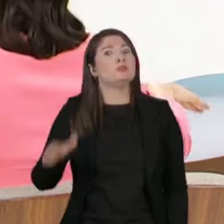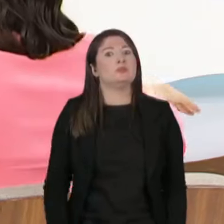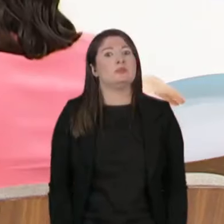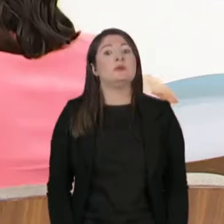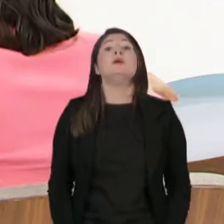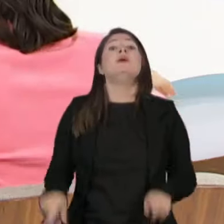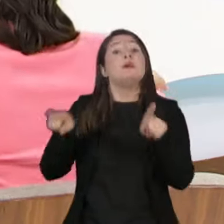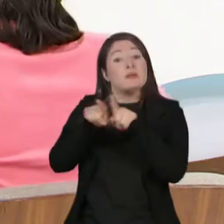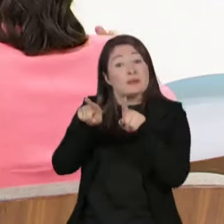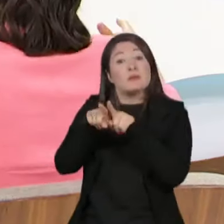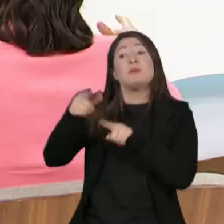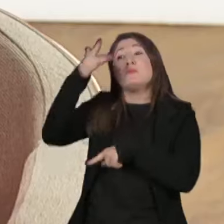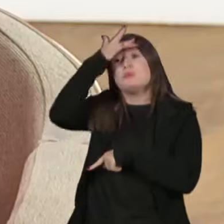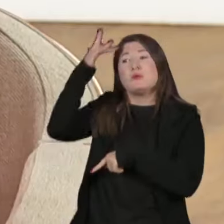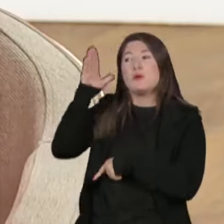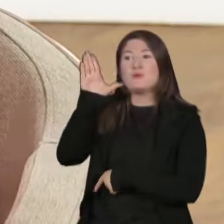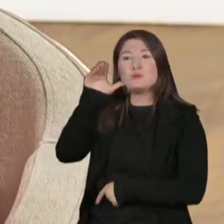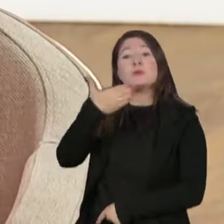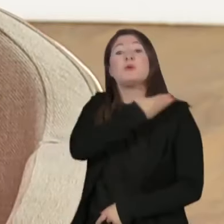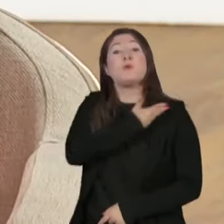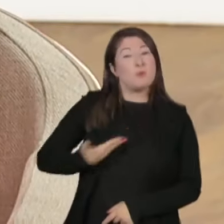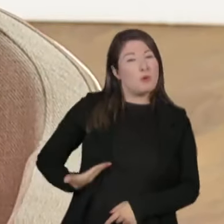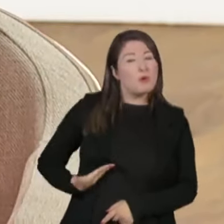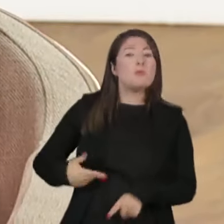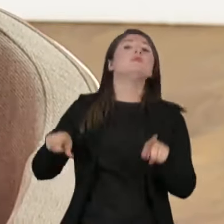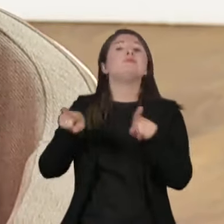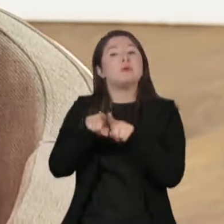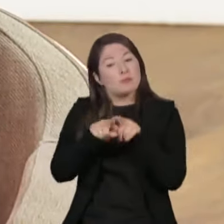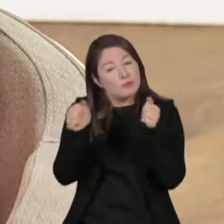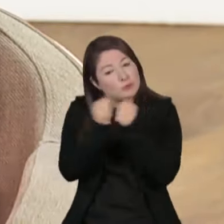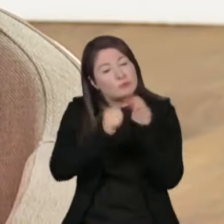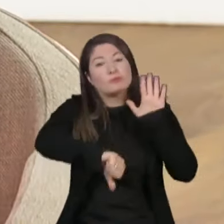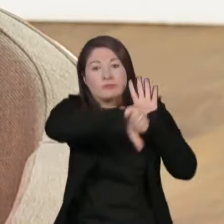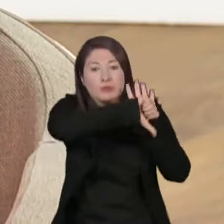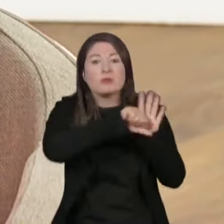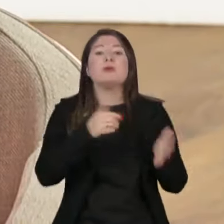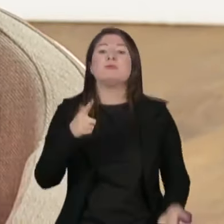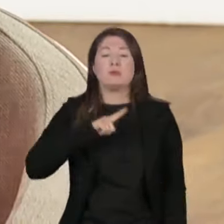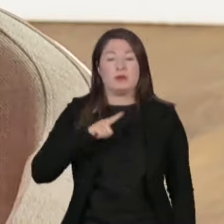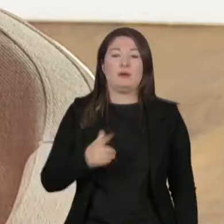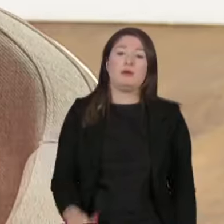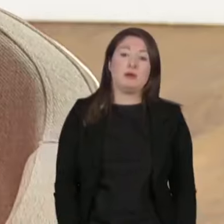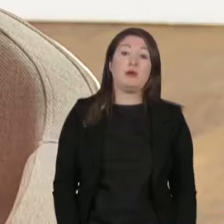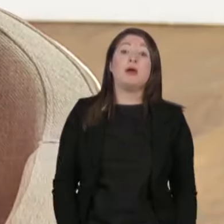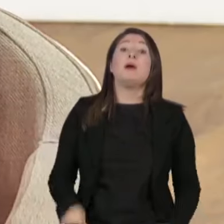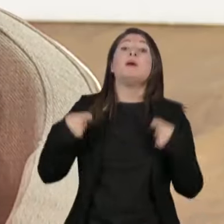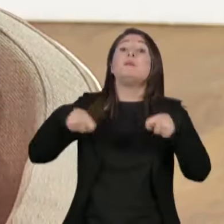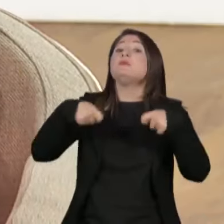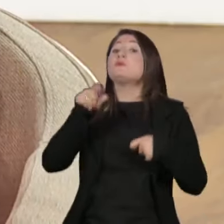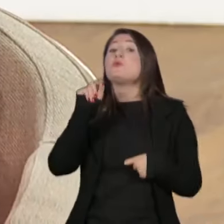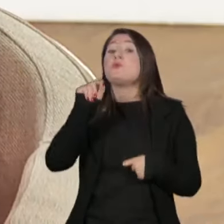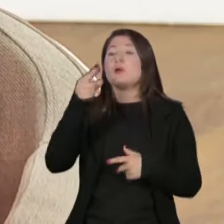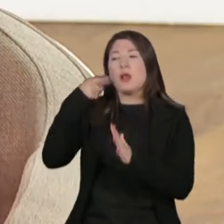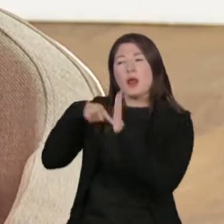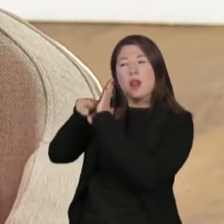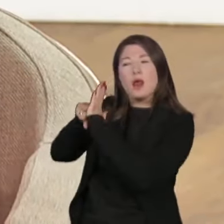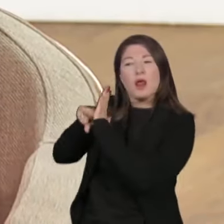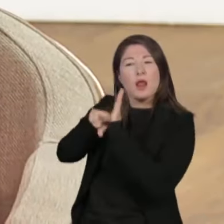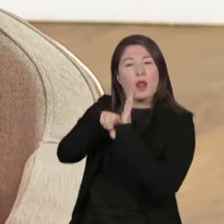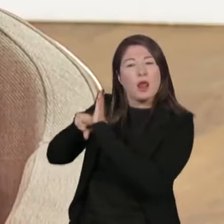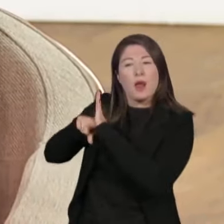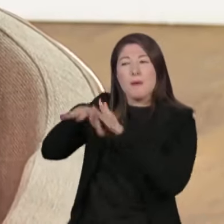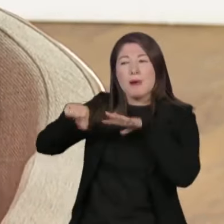foi afastada, não foi investigada? E aí, como que a gente desmonta esse sistema? Se fazendo essas perguntas e trabalhando com a Polícia Militar e